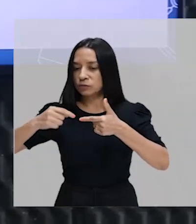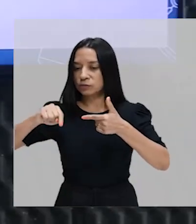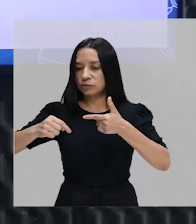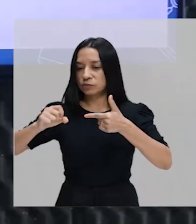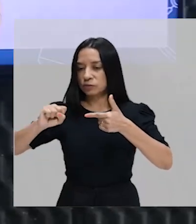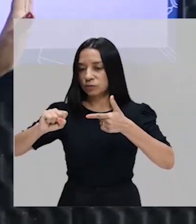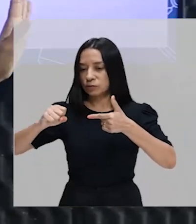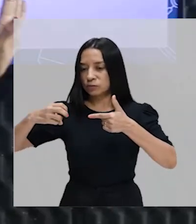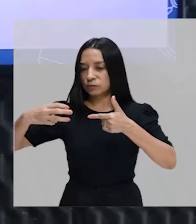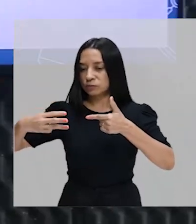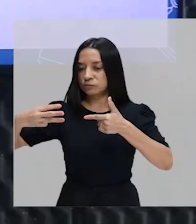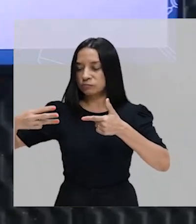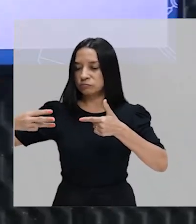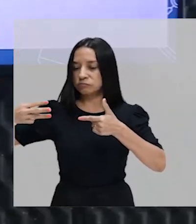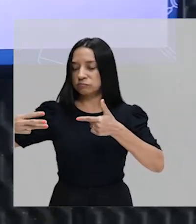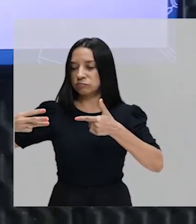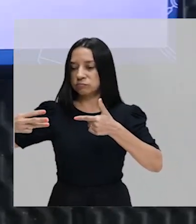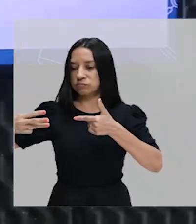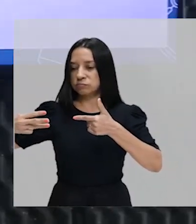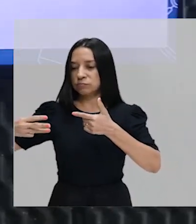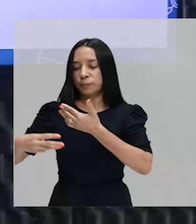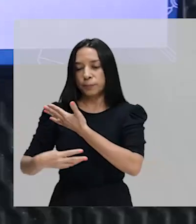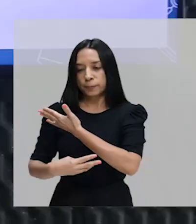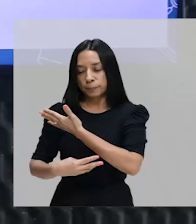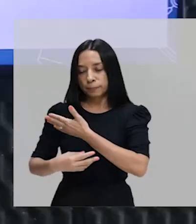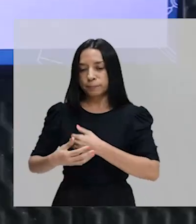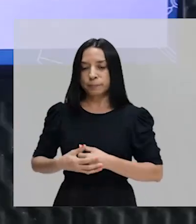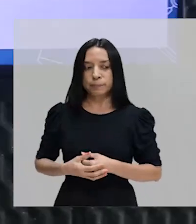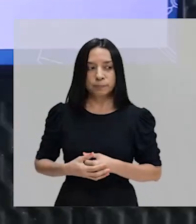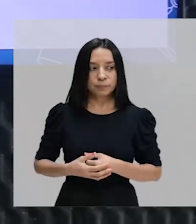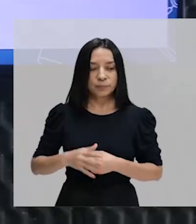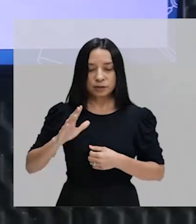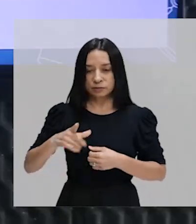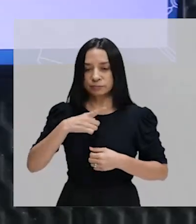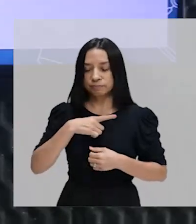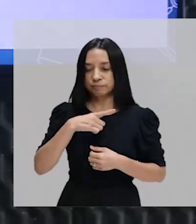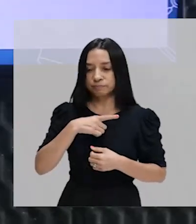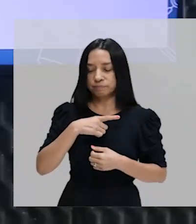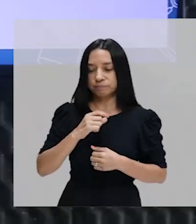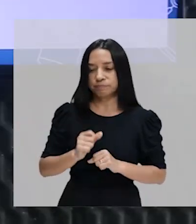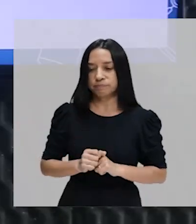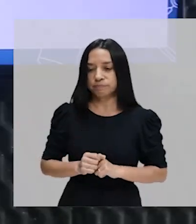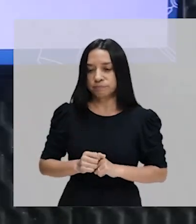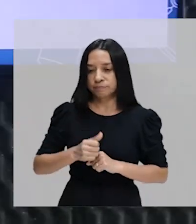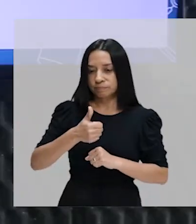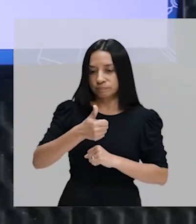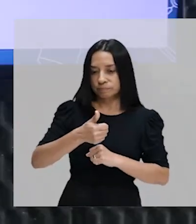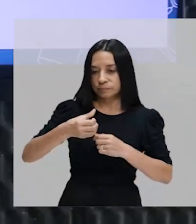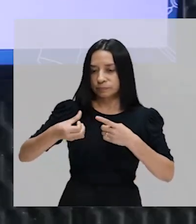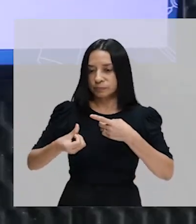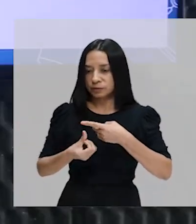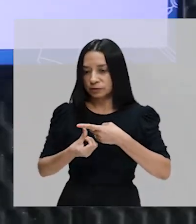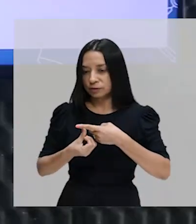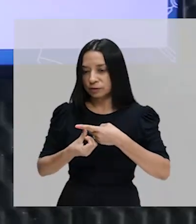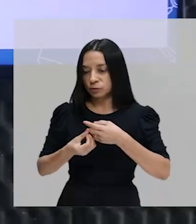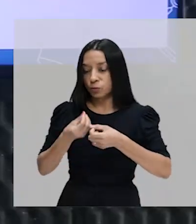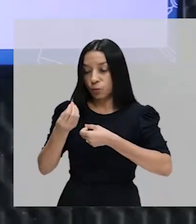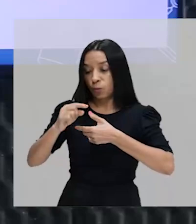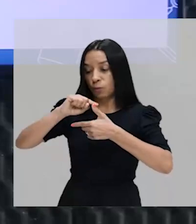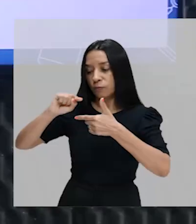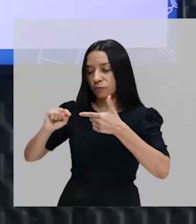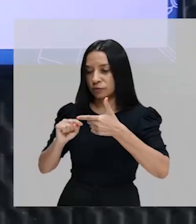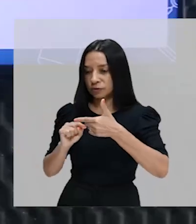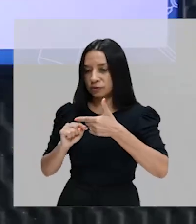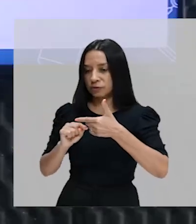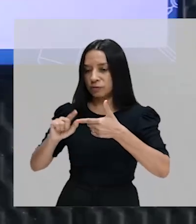2,83333 reticências, tá? Nesse caso aqui, você já tem, né, 17 sextos como fração